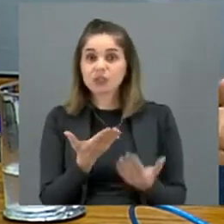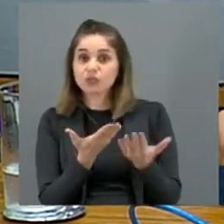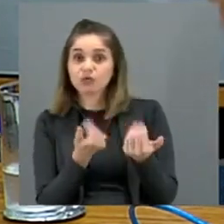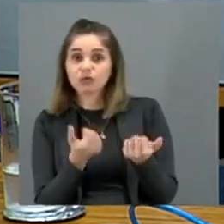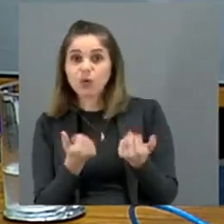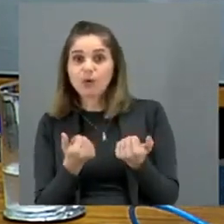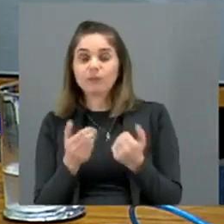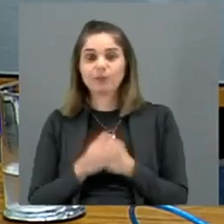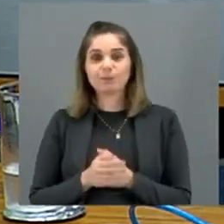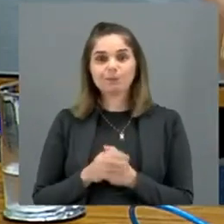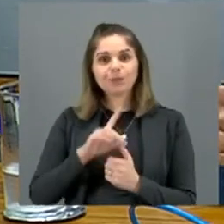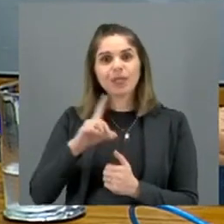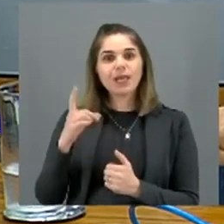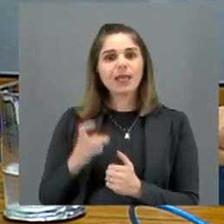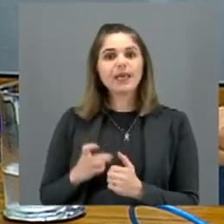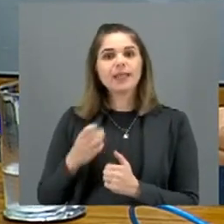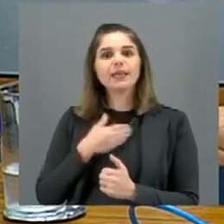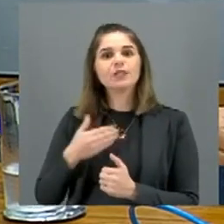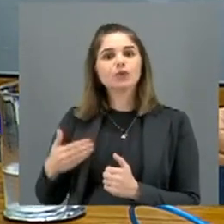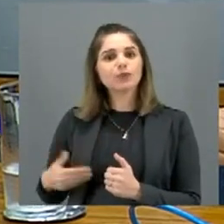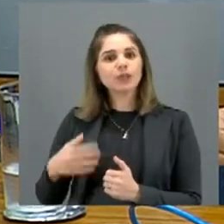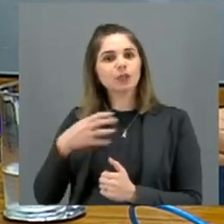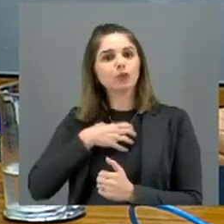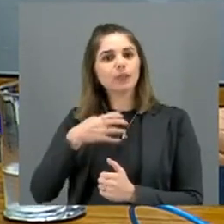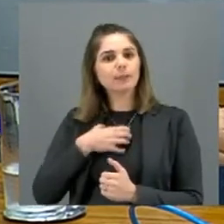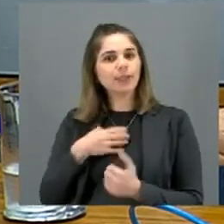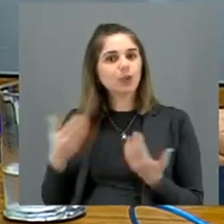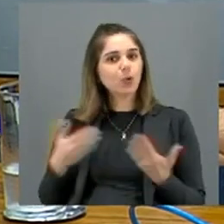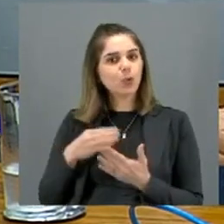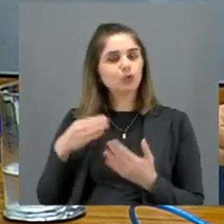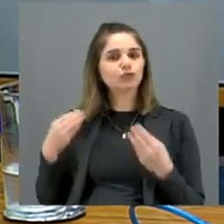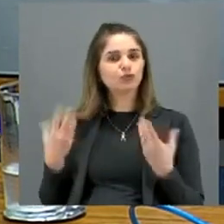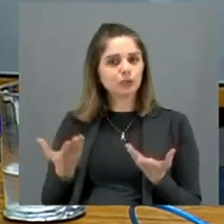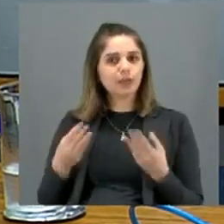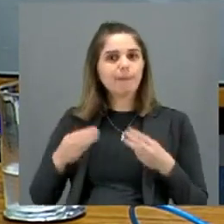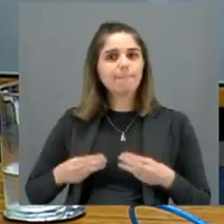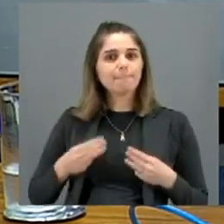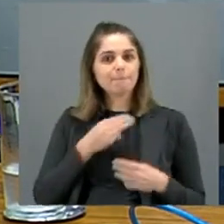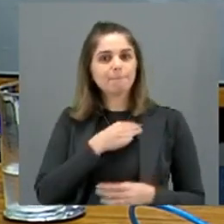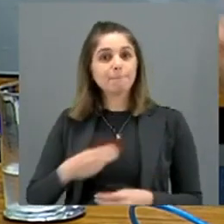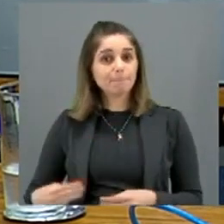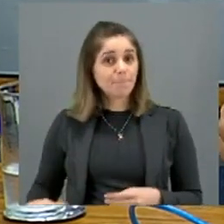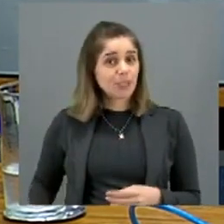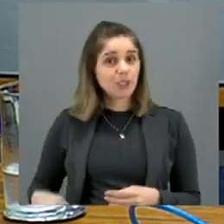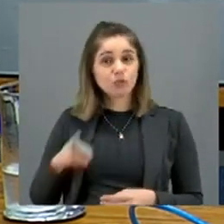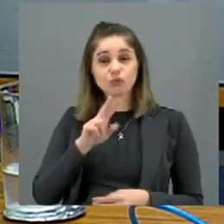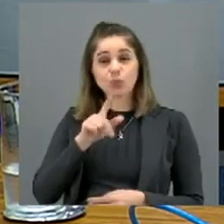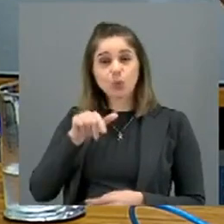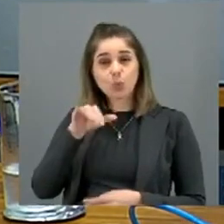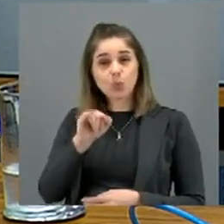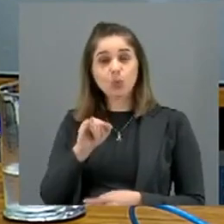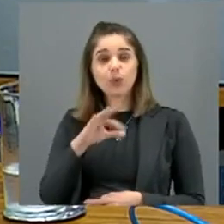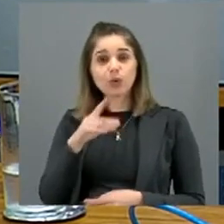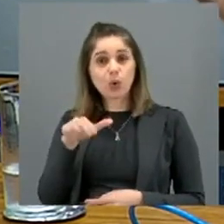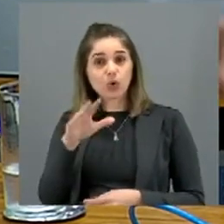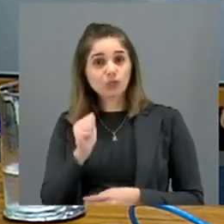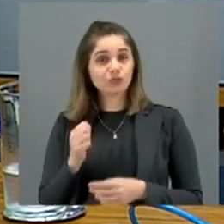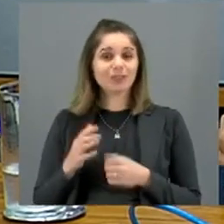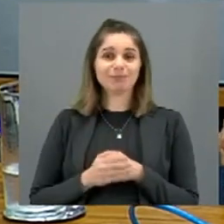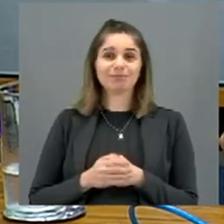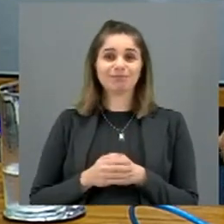da Bahia, que hoje é ministro da Casa Civil, o Rui Costa, que o tráfico tem capilaridade, que dá emprego